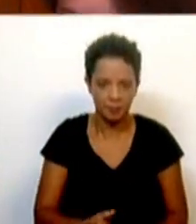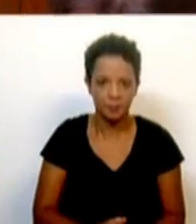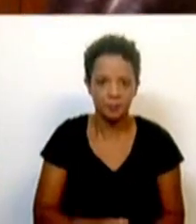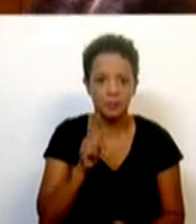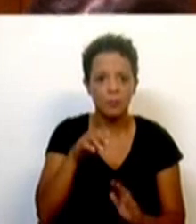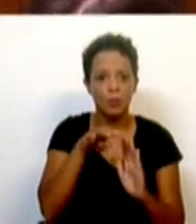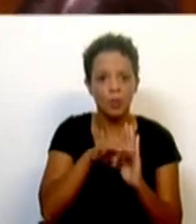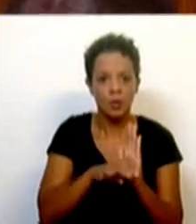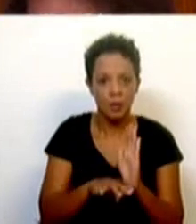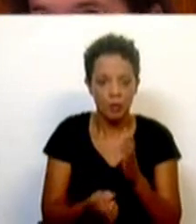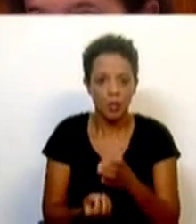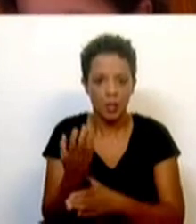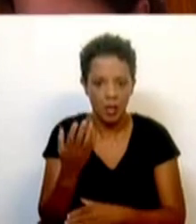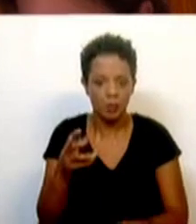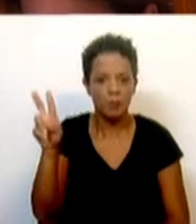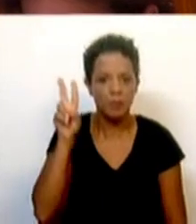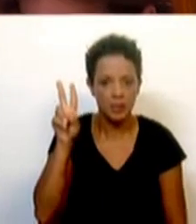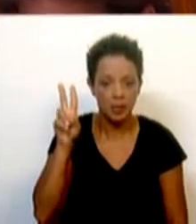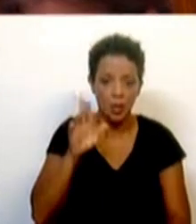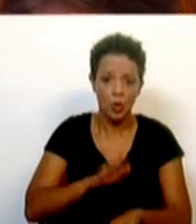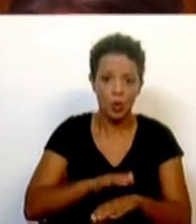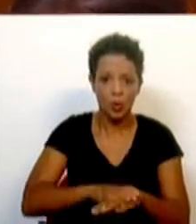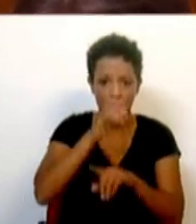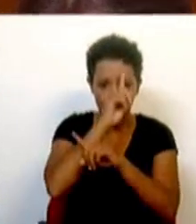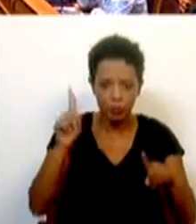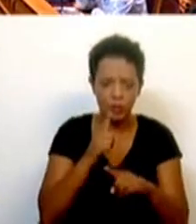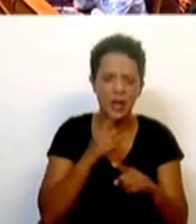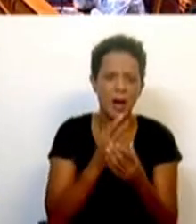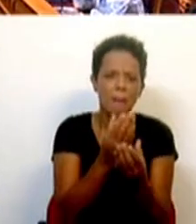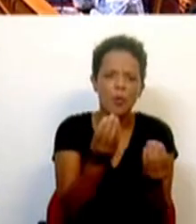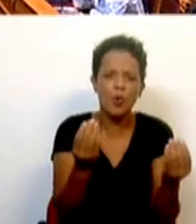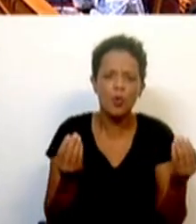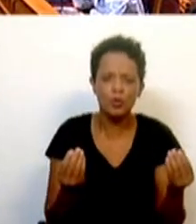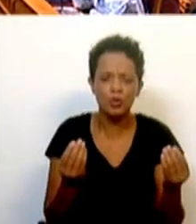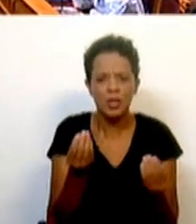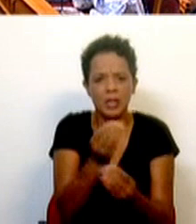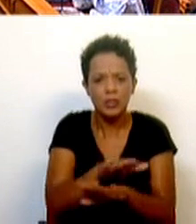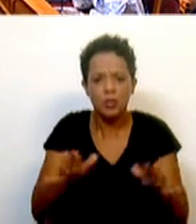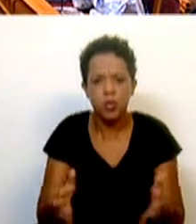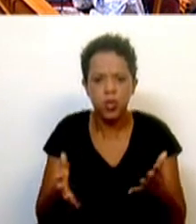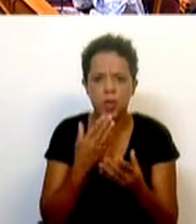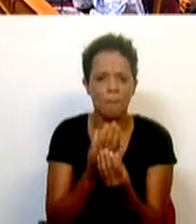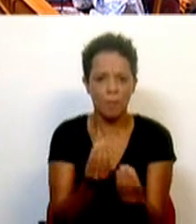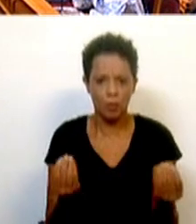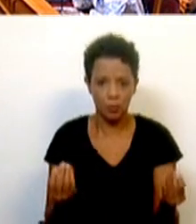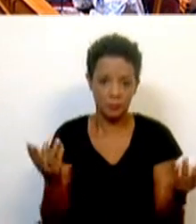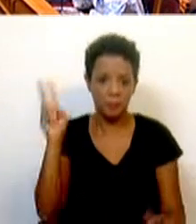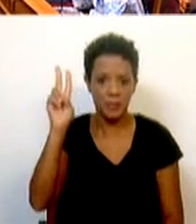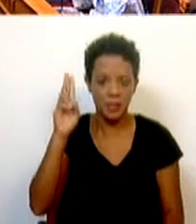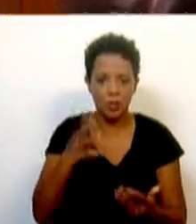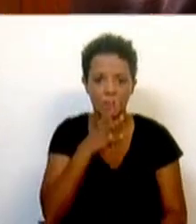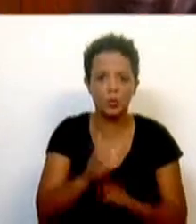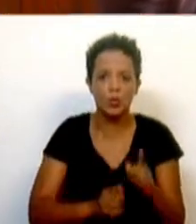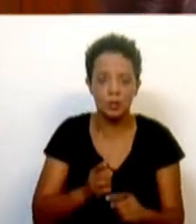esse programa foi criado pelo PSD porque havia professores a mais, porque havia educadores a mais. Ora, aquilo que o PSD agora